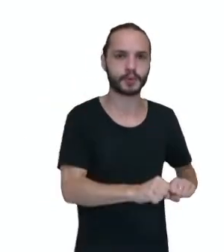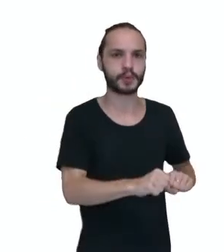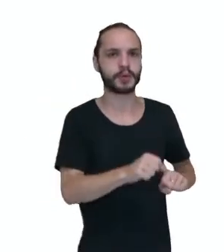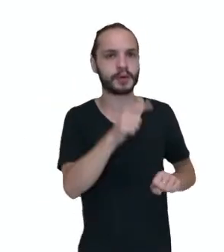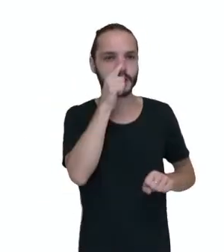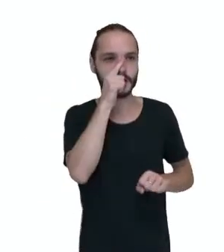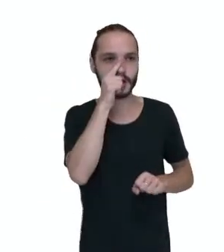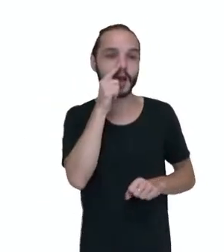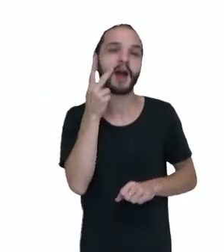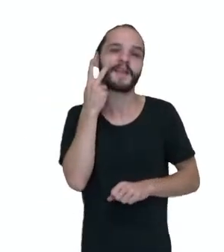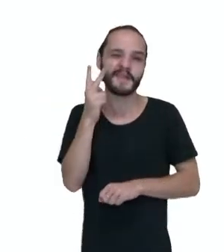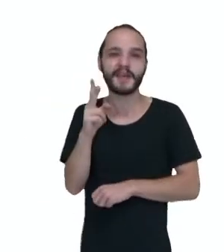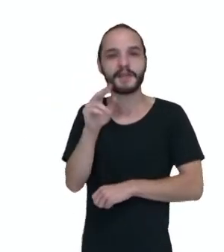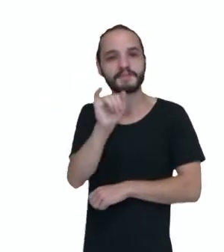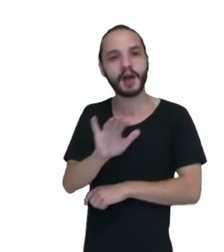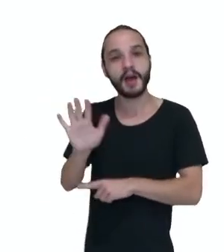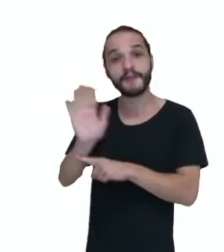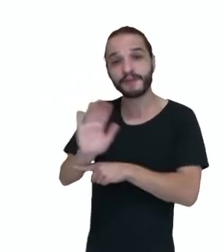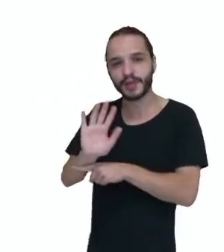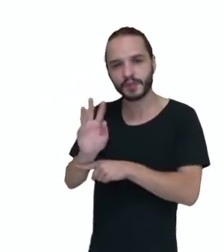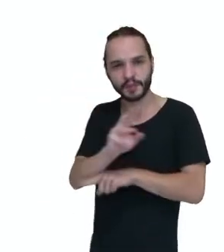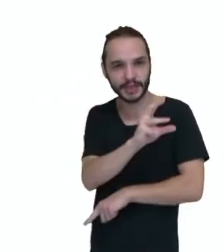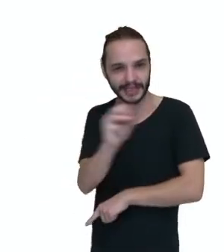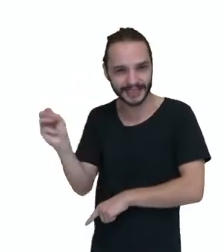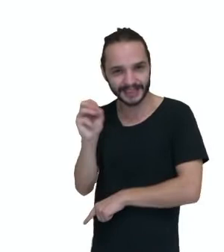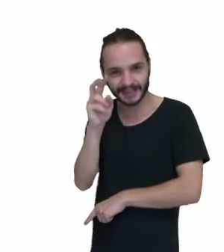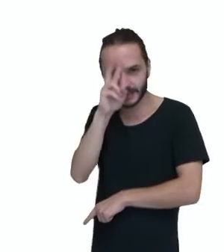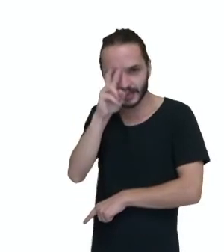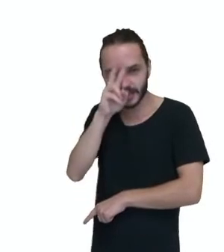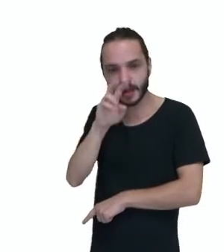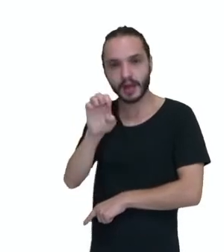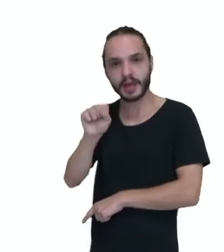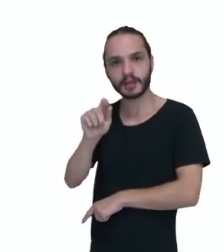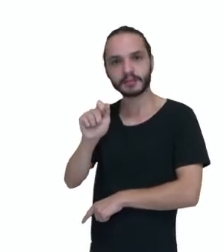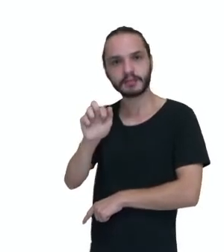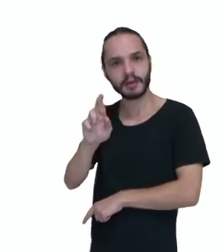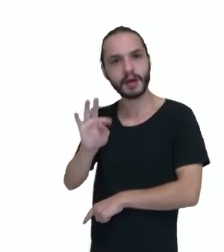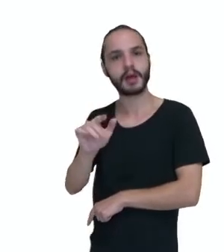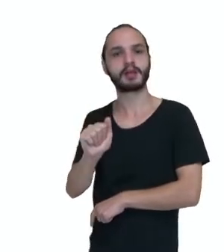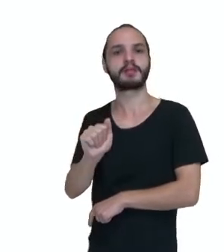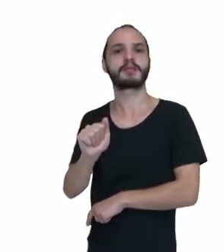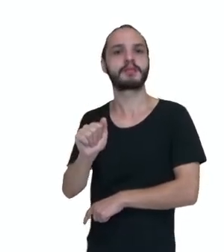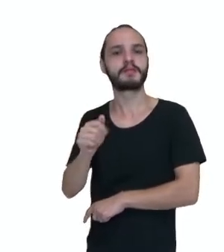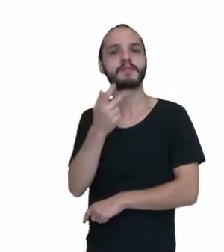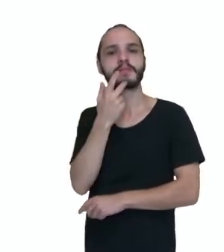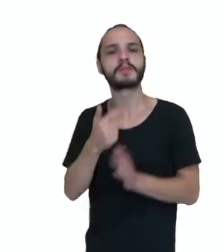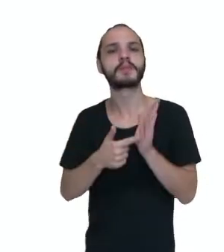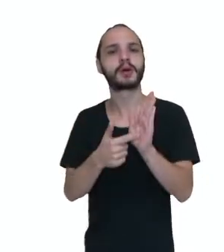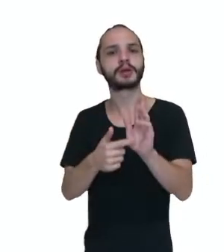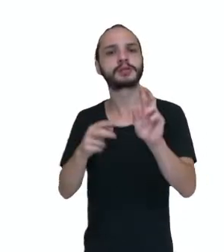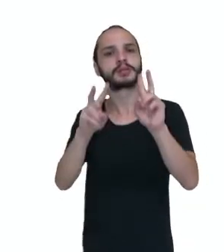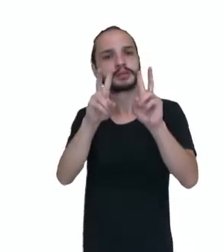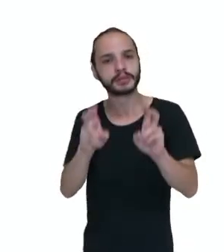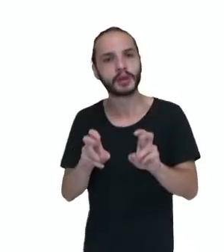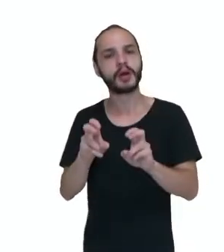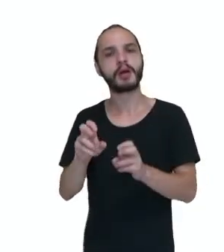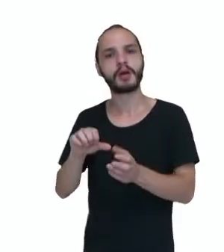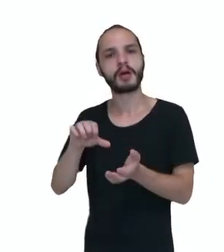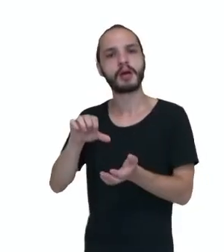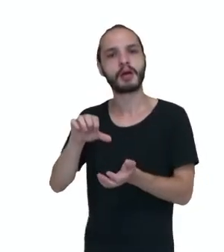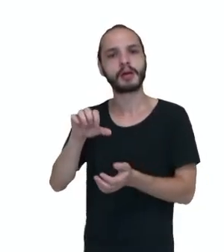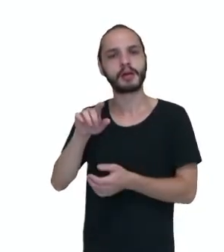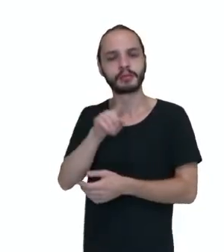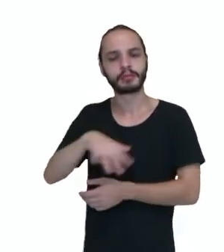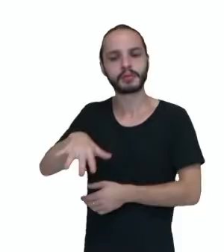filme 300 de Esparta, que buscou representar a luta dos gregos contra os persas nas guerras